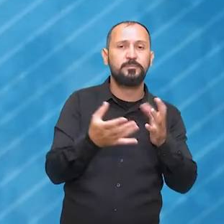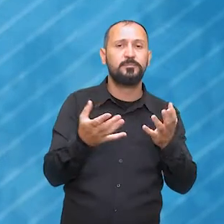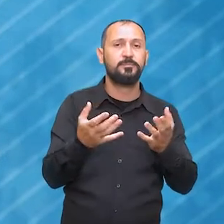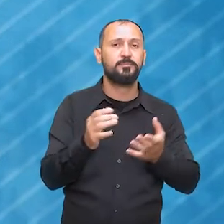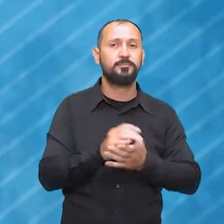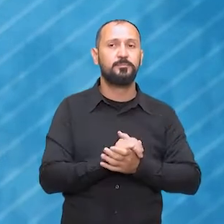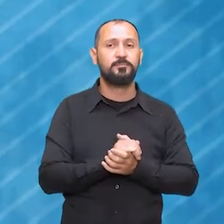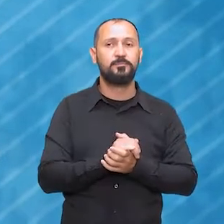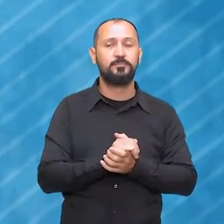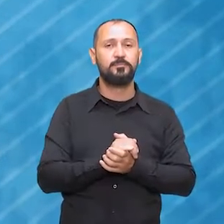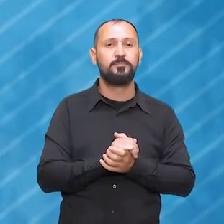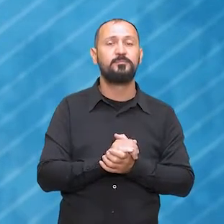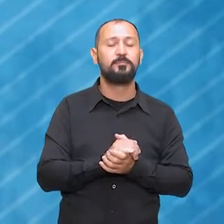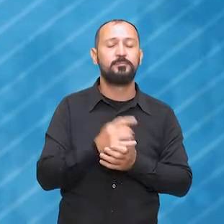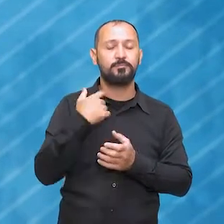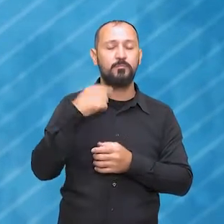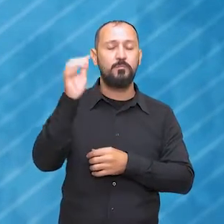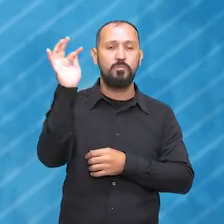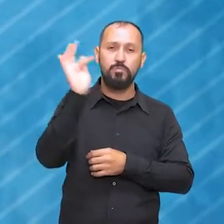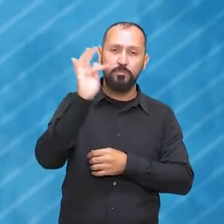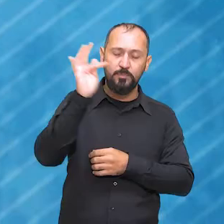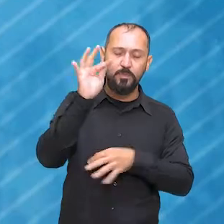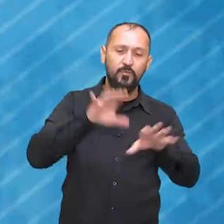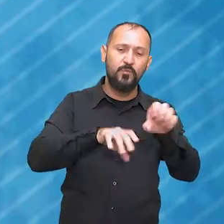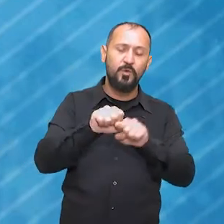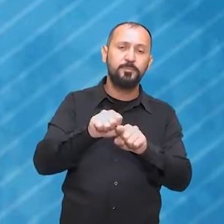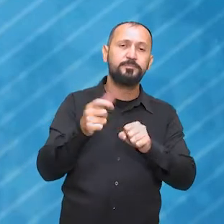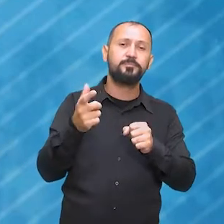pouco com a prática. Então, esse elo de ligação,